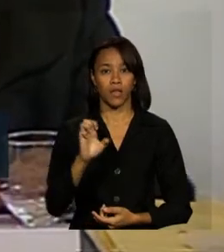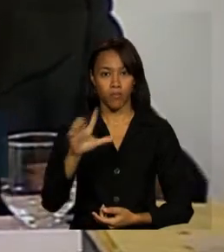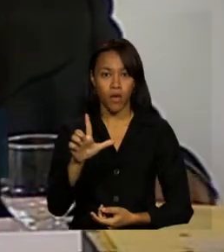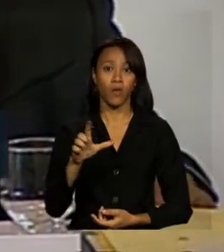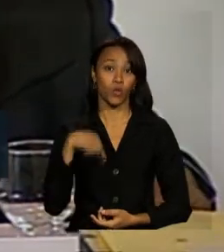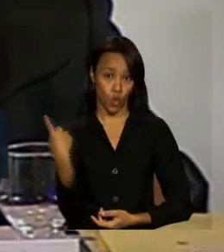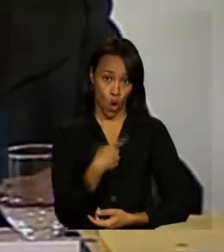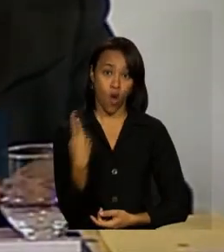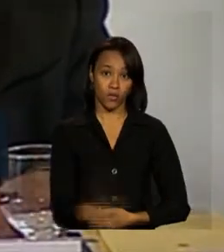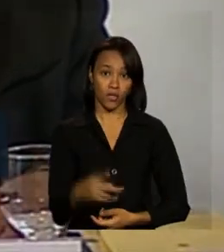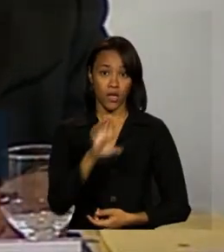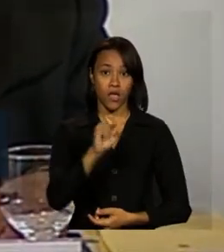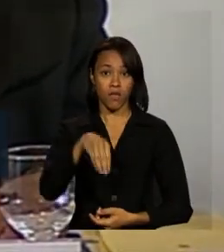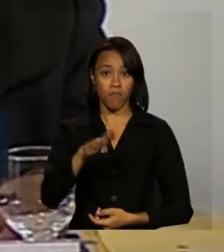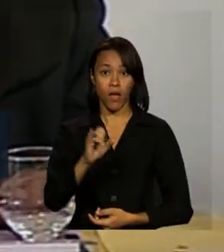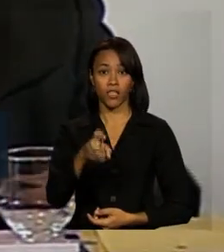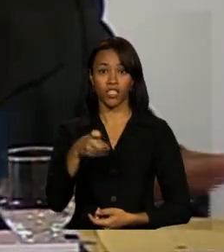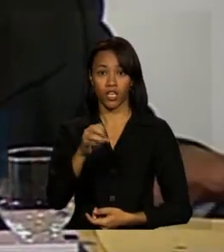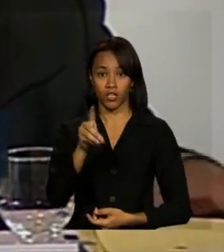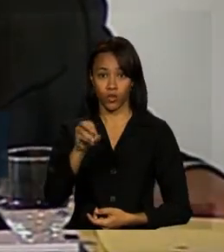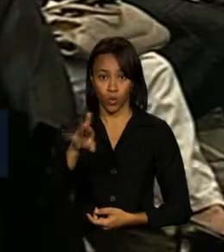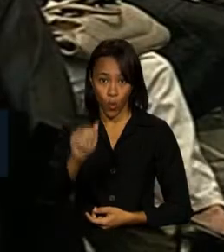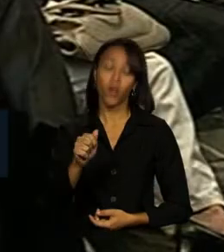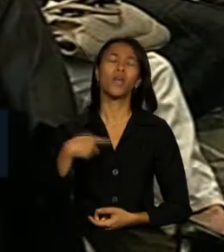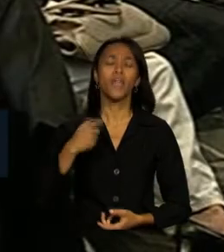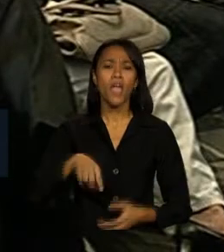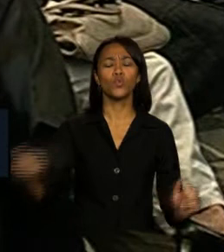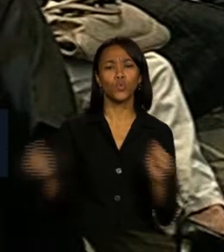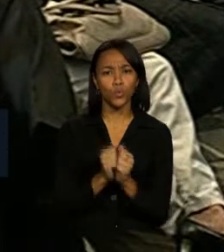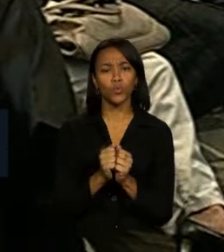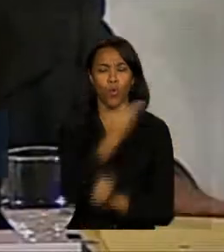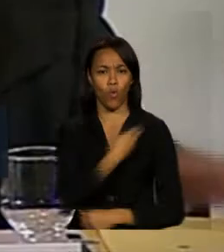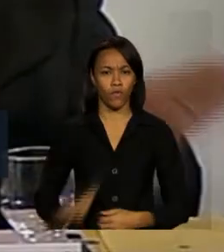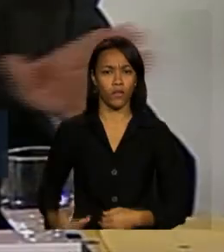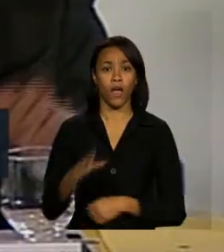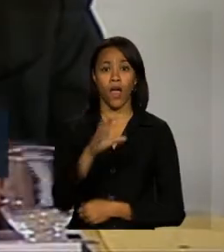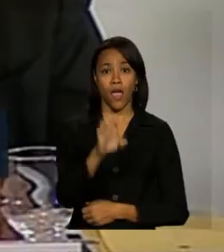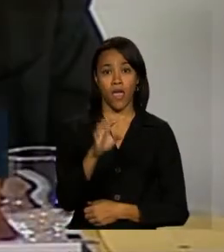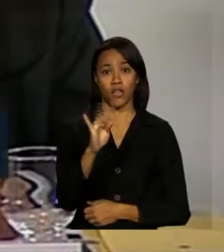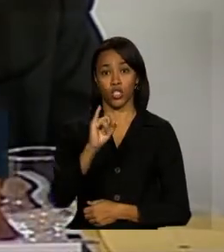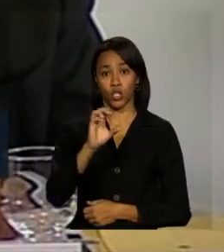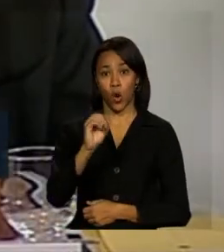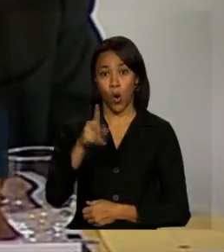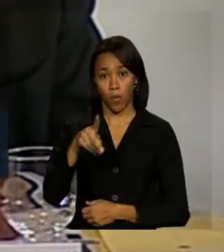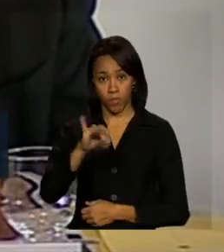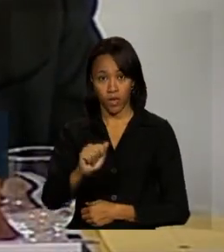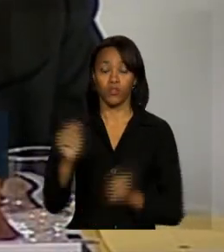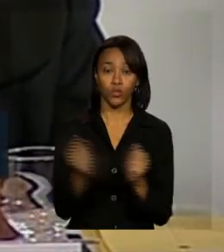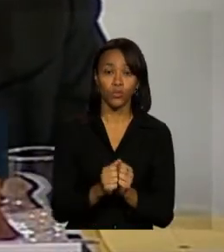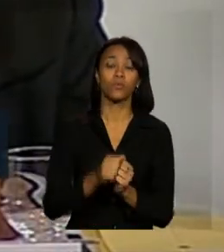Havert, nossa embaixadora em Addis Abeba, ela é embaixadora junto ao governo da Etiópia e junto à União